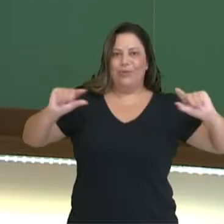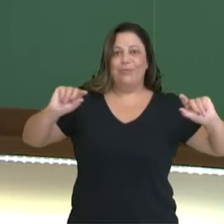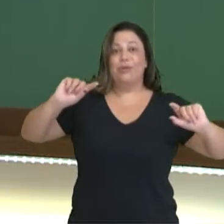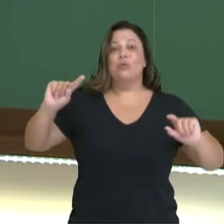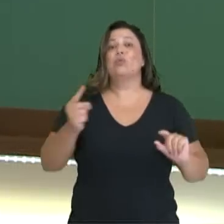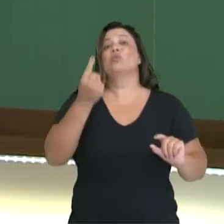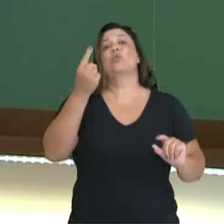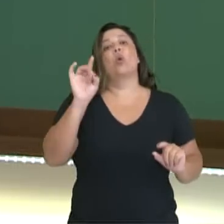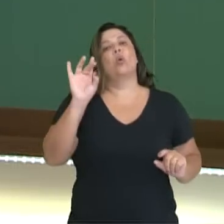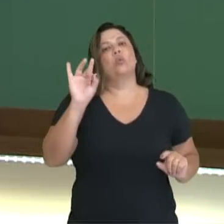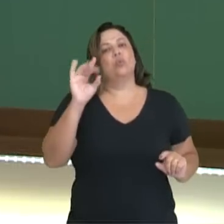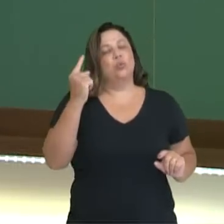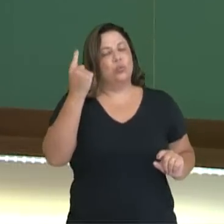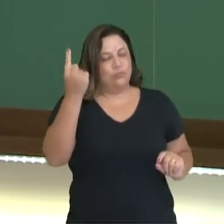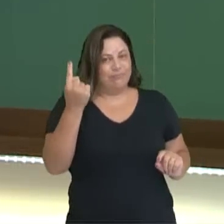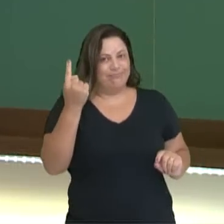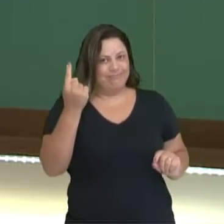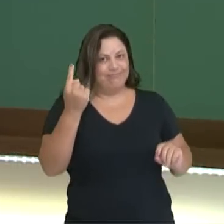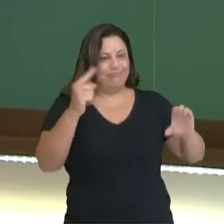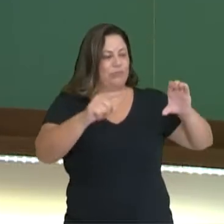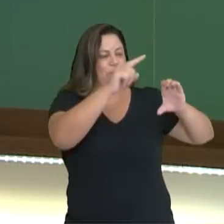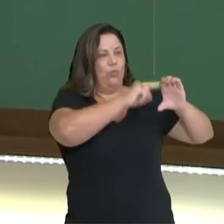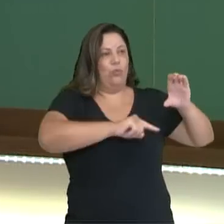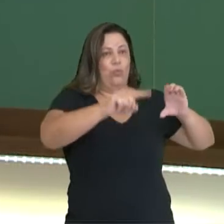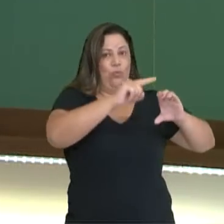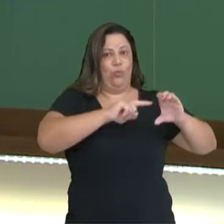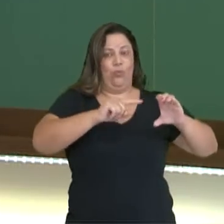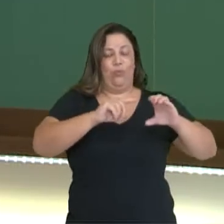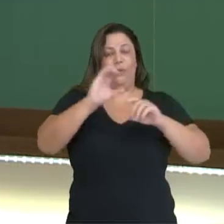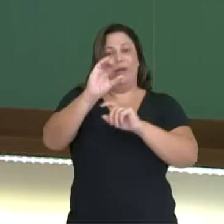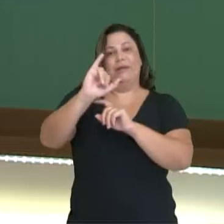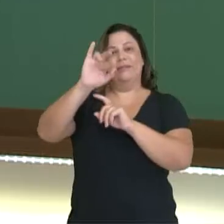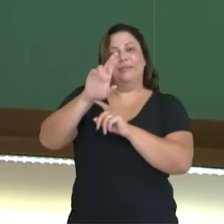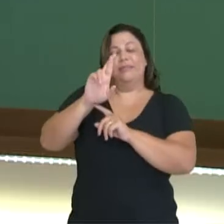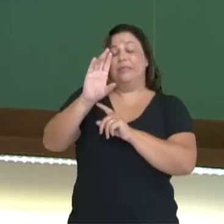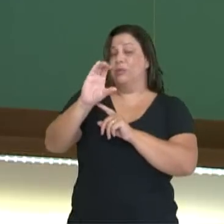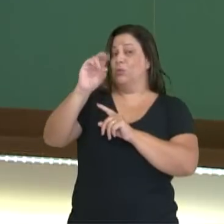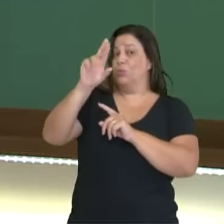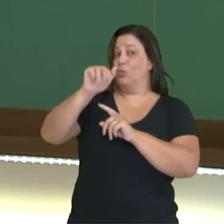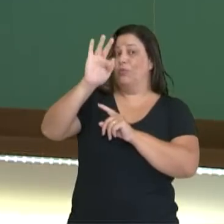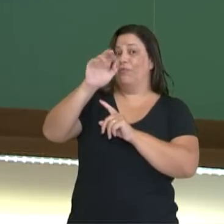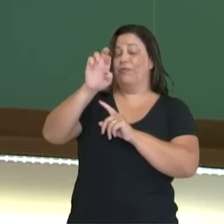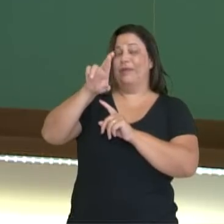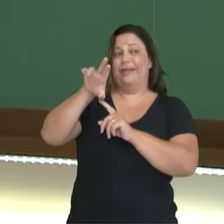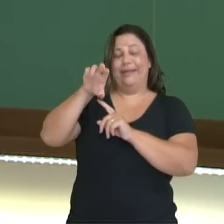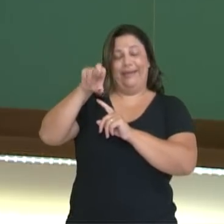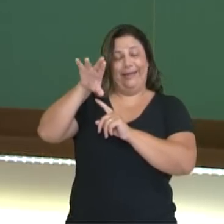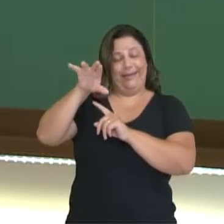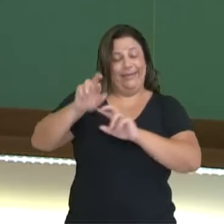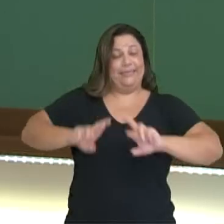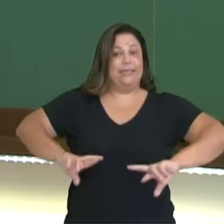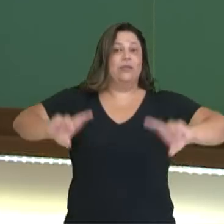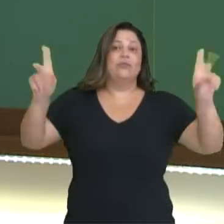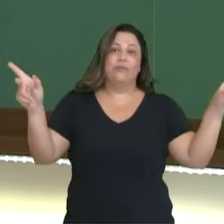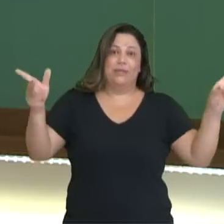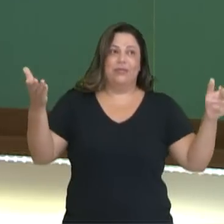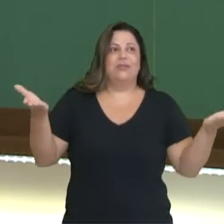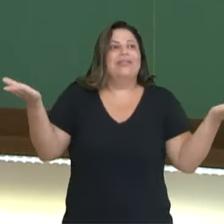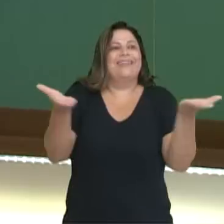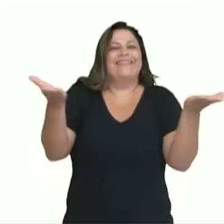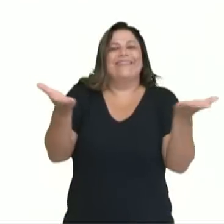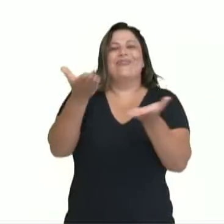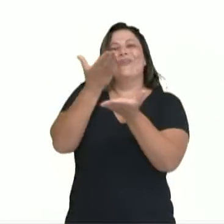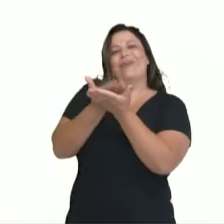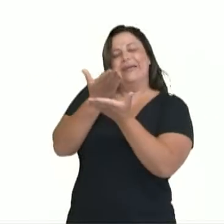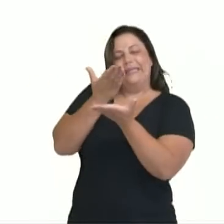arco. Por favor, não confundam com o comprimento da circunferência inteira, ok? Então, nessa aula nós